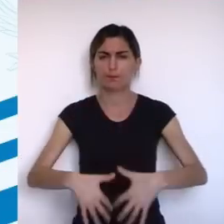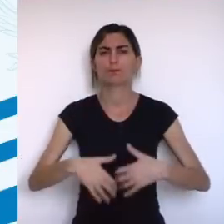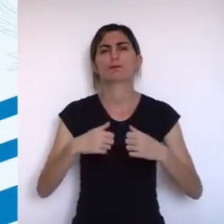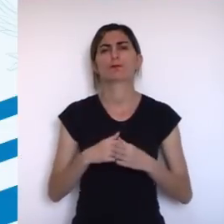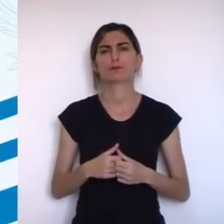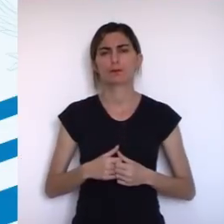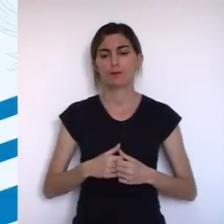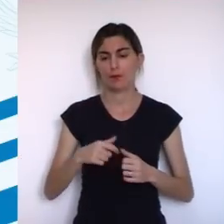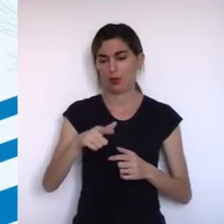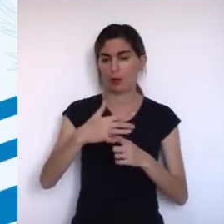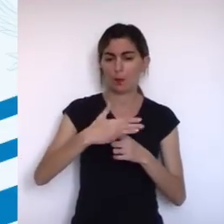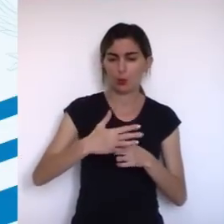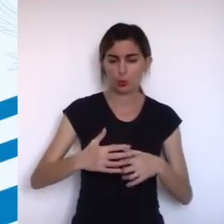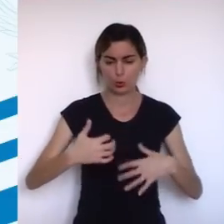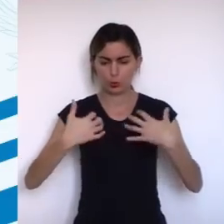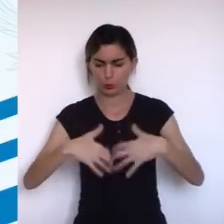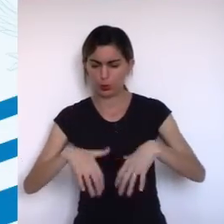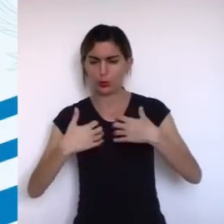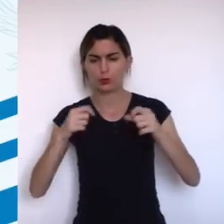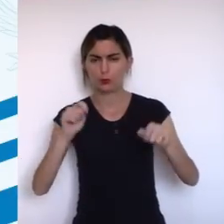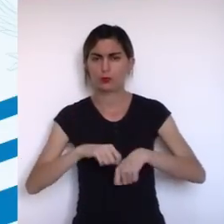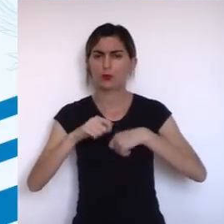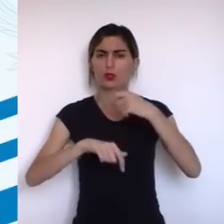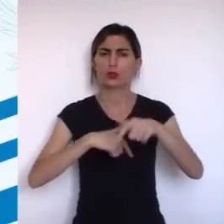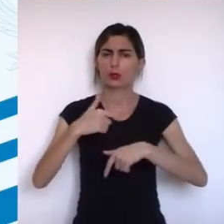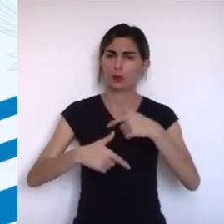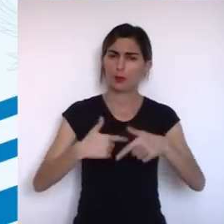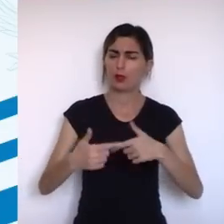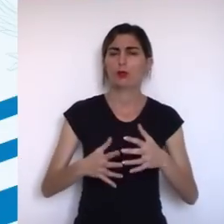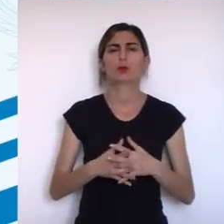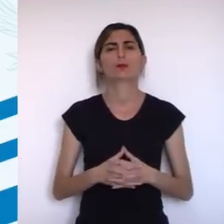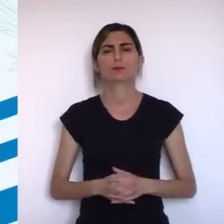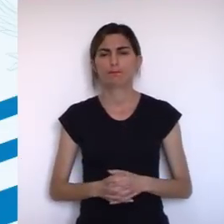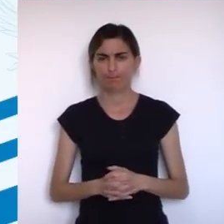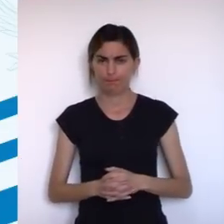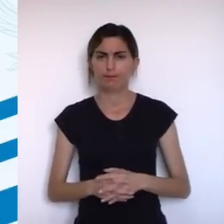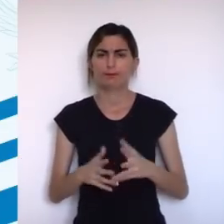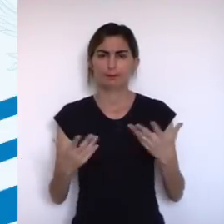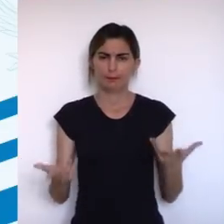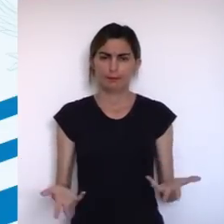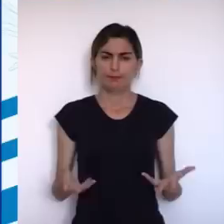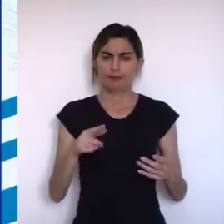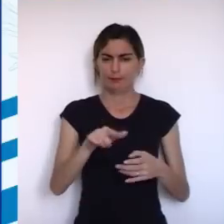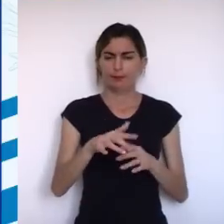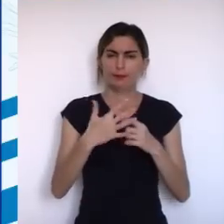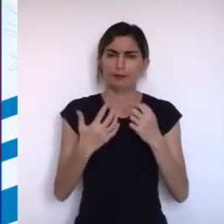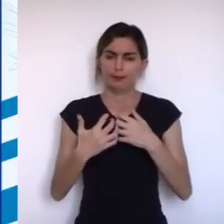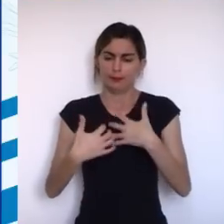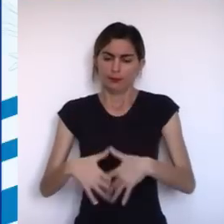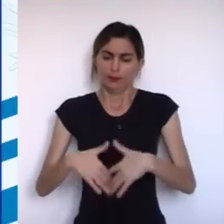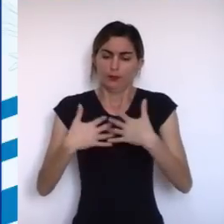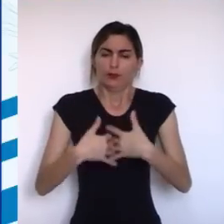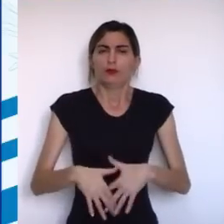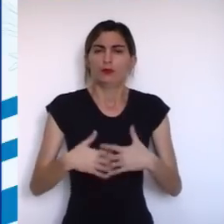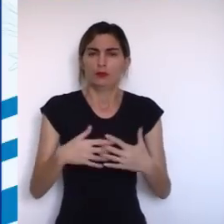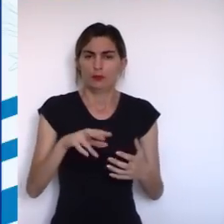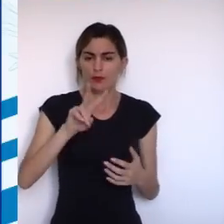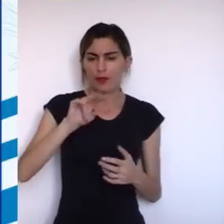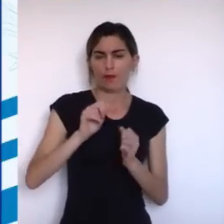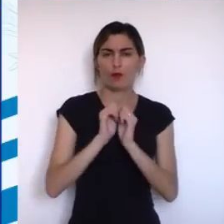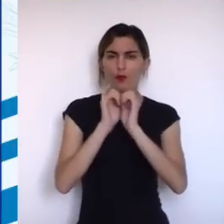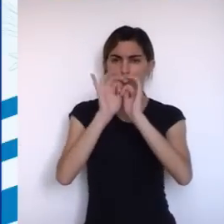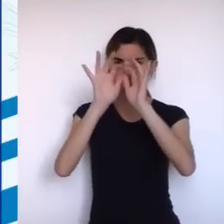né, para que aquela máquina possa realizar um determinado trabalho. Essa